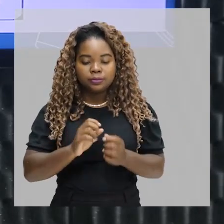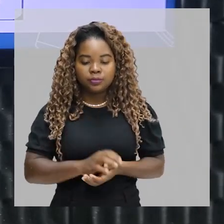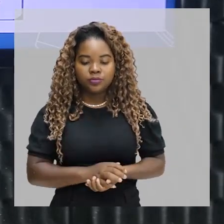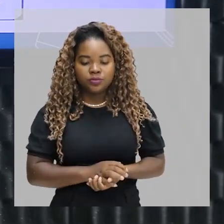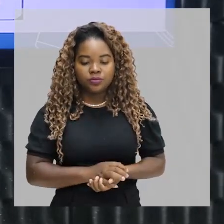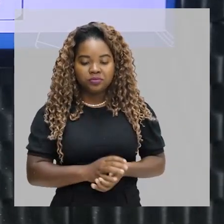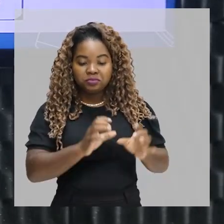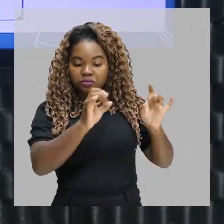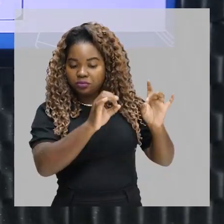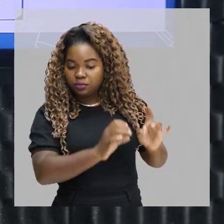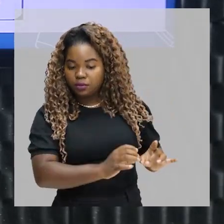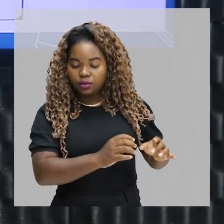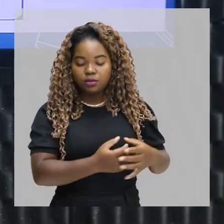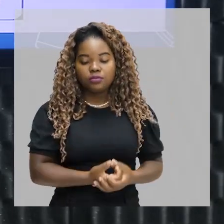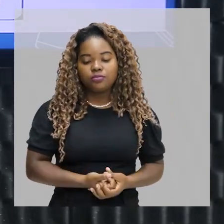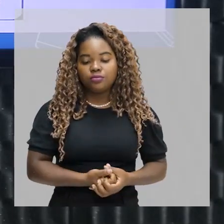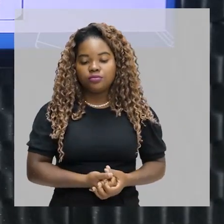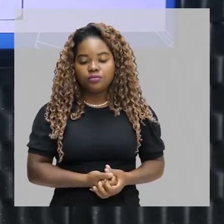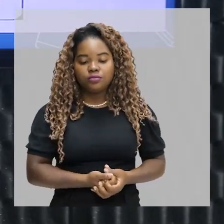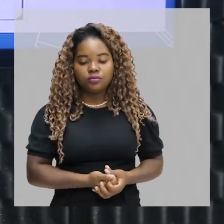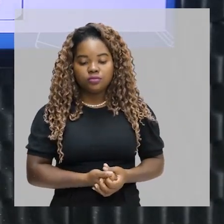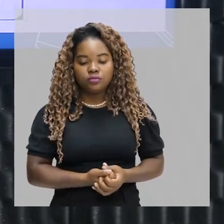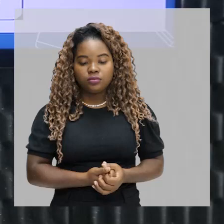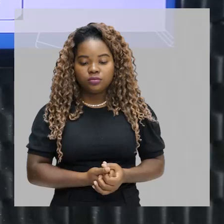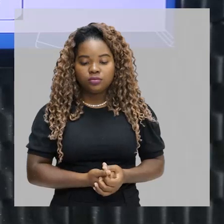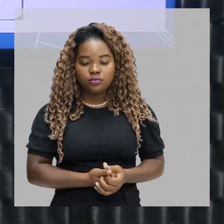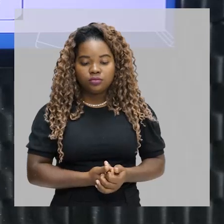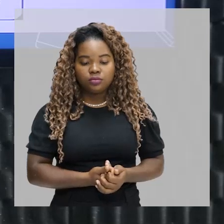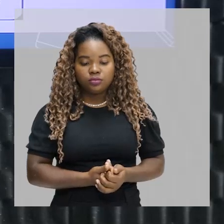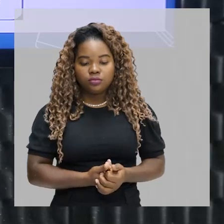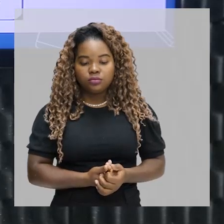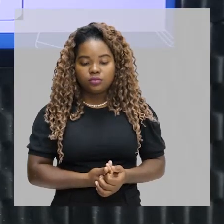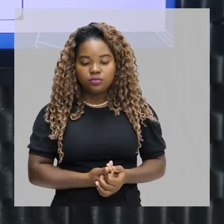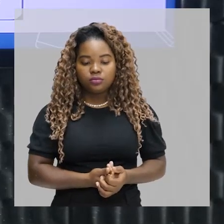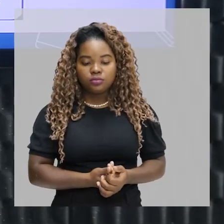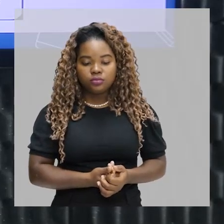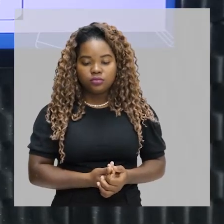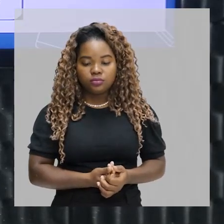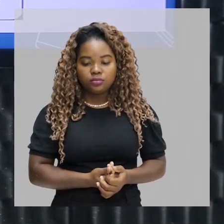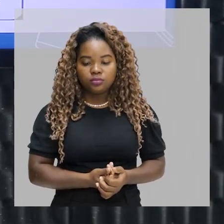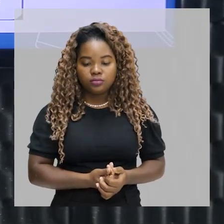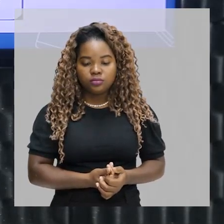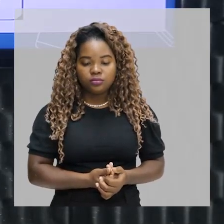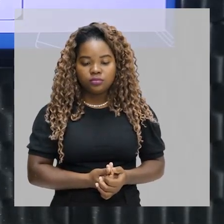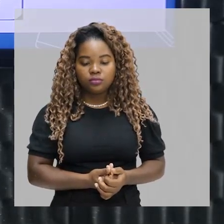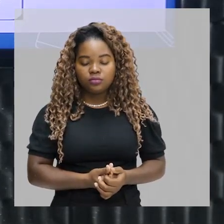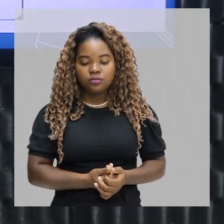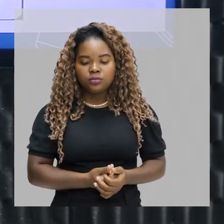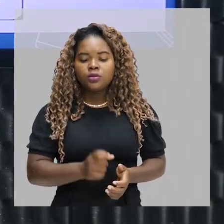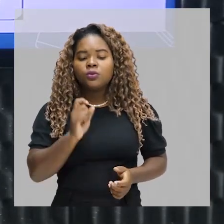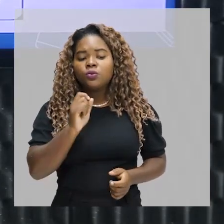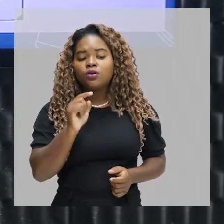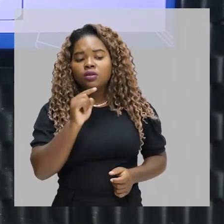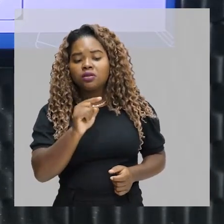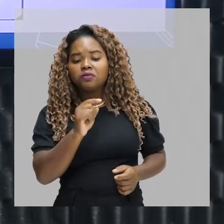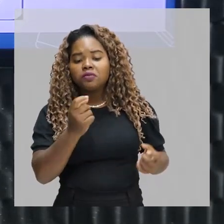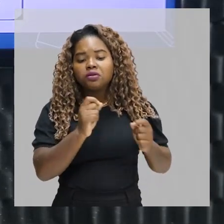algo específico, de um objeto, de uma coisa, de uma situação. What are you doing? O que você está fazendo?